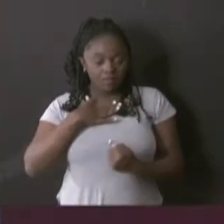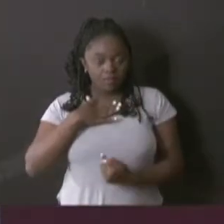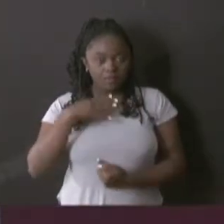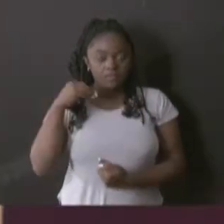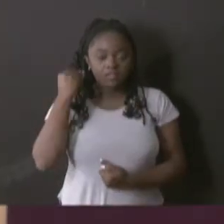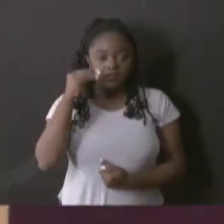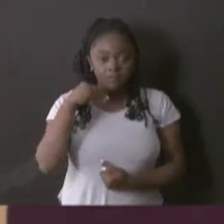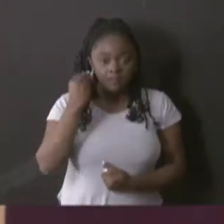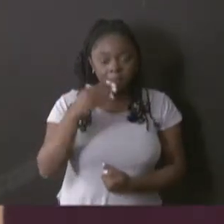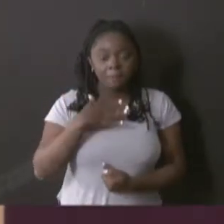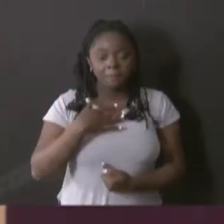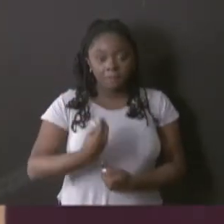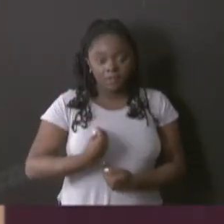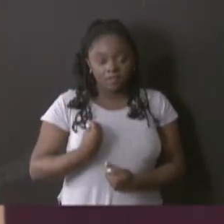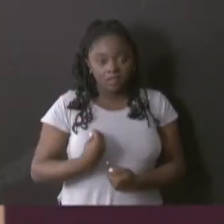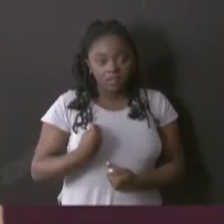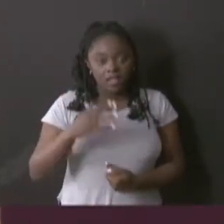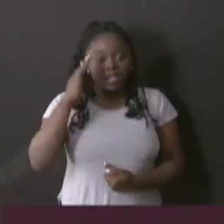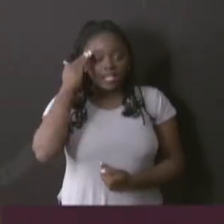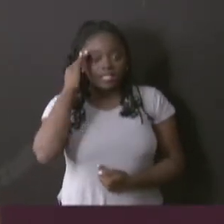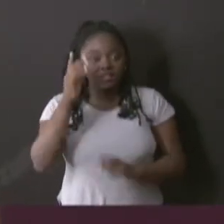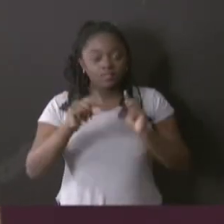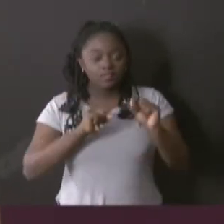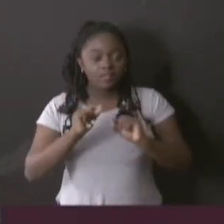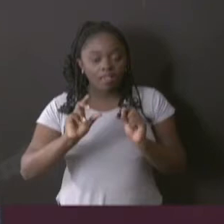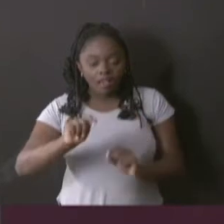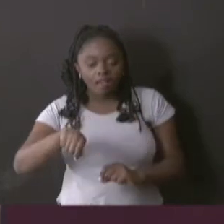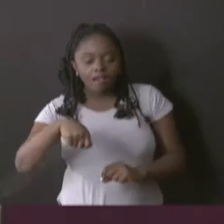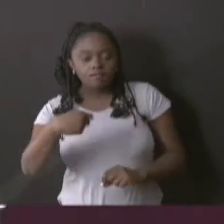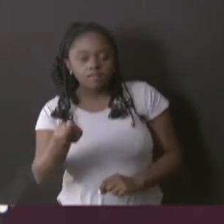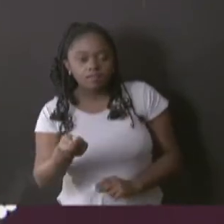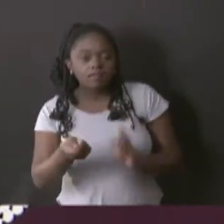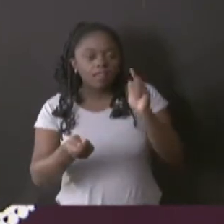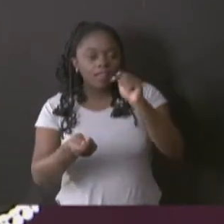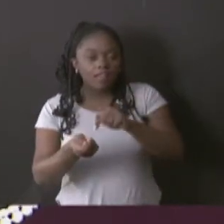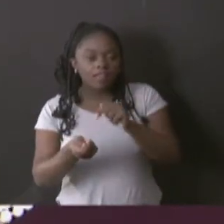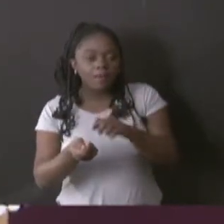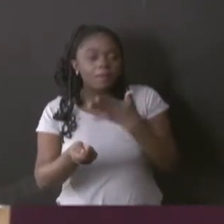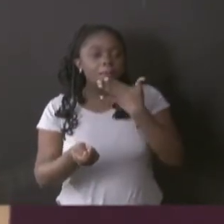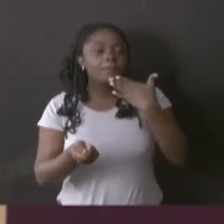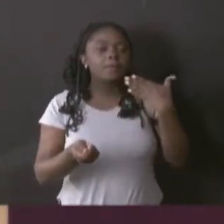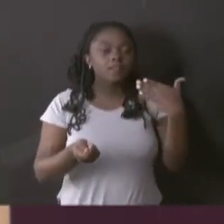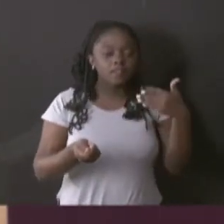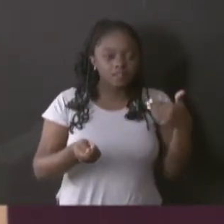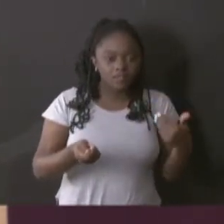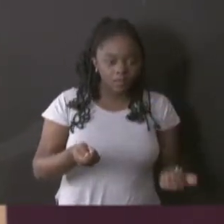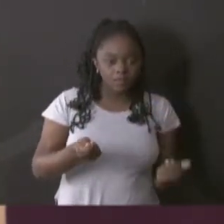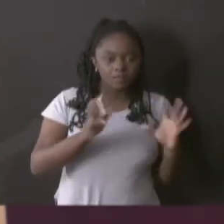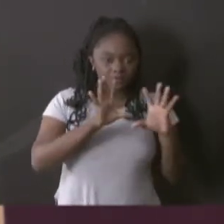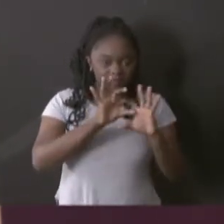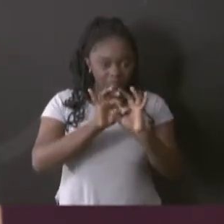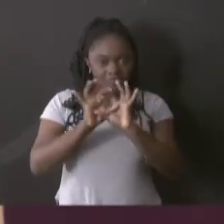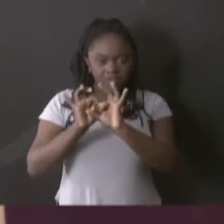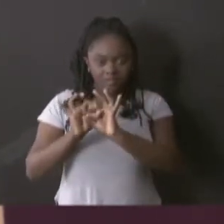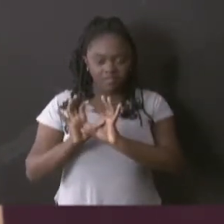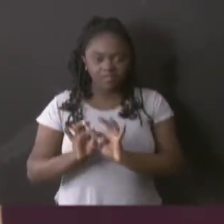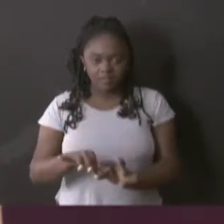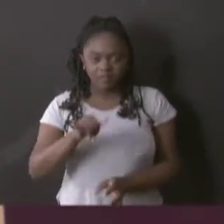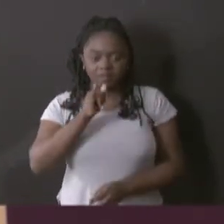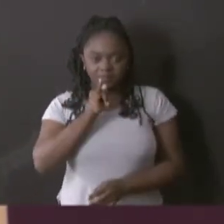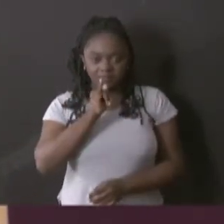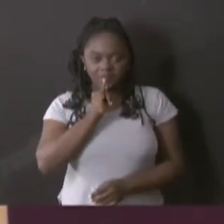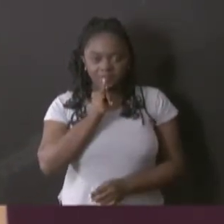experiência, pela minha vivência, entendo que aquele sinal é mais adequado. Se encaixaria melhor nesse contexto. Interessante. Por